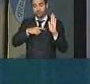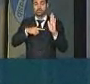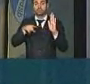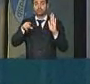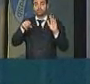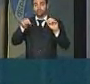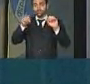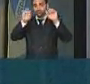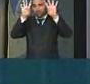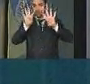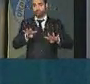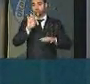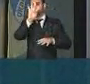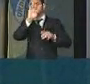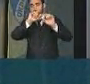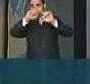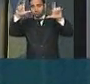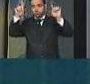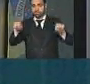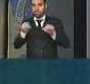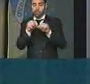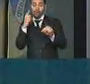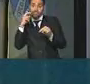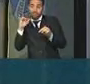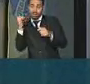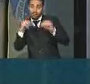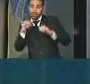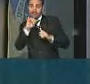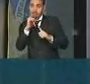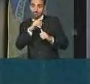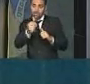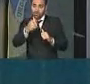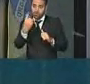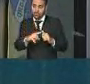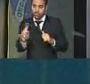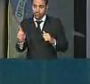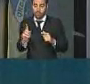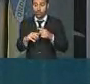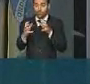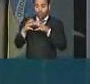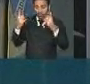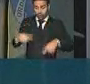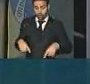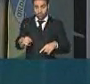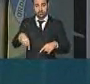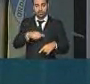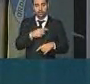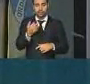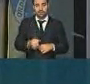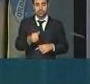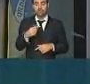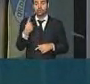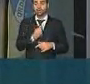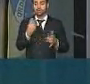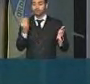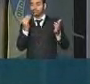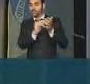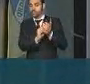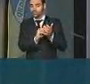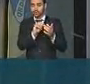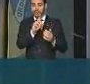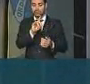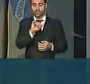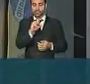eletrônico foi colocado pela oposição e nós estamos acatando que nós estamos agregando ao termo